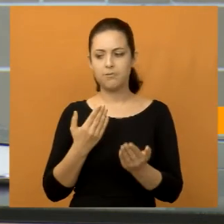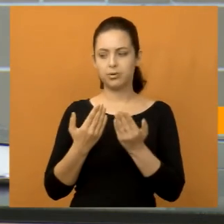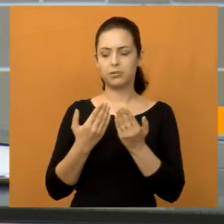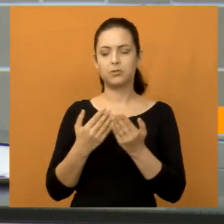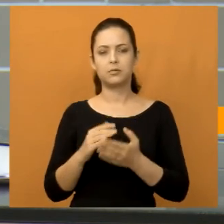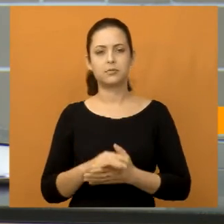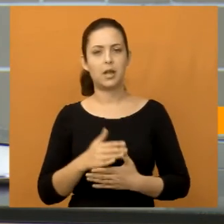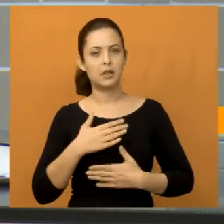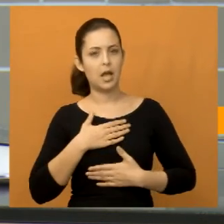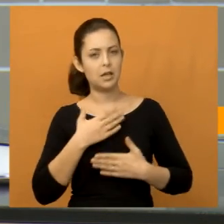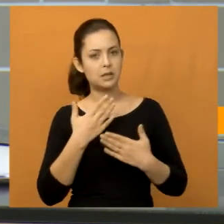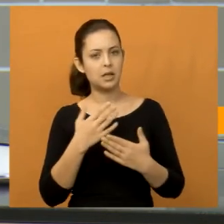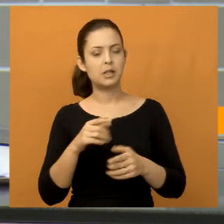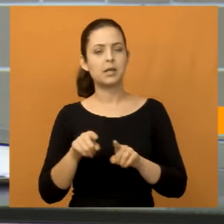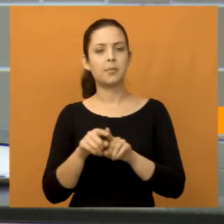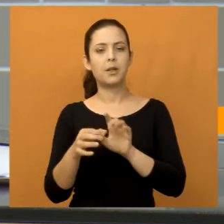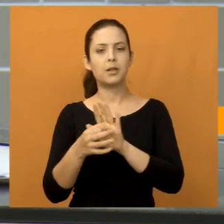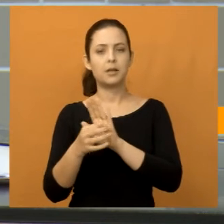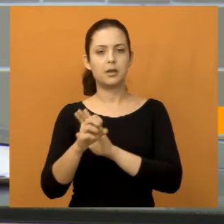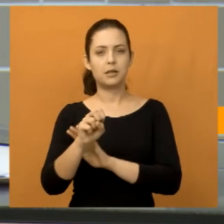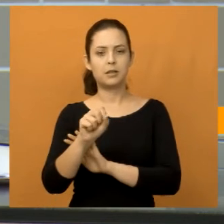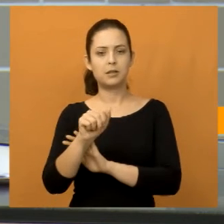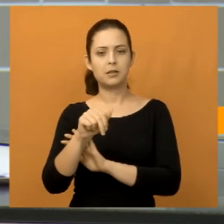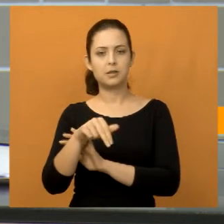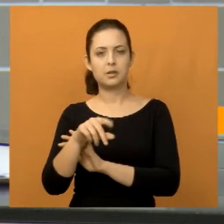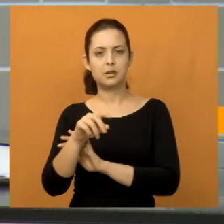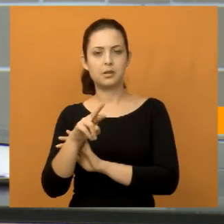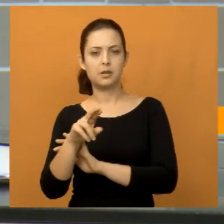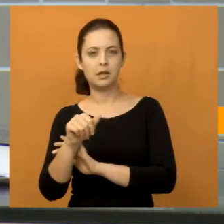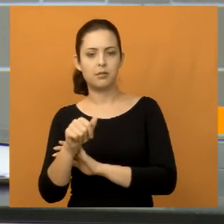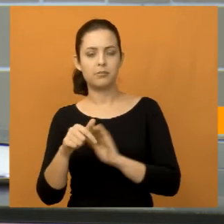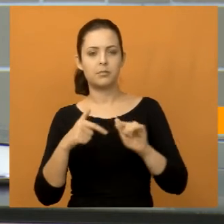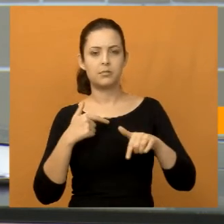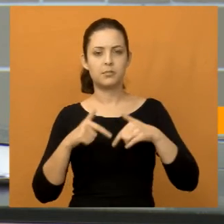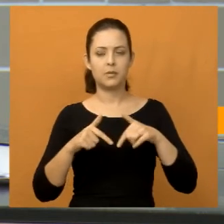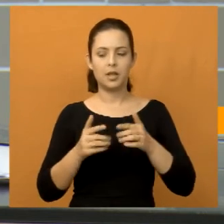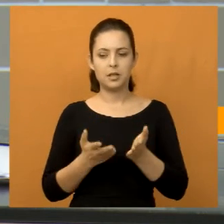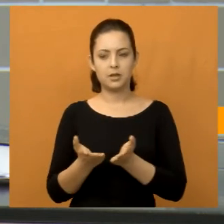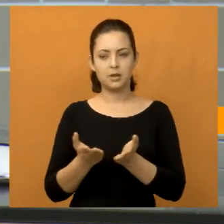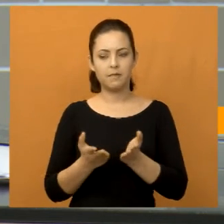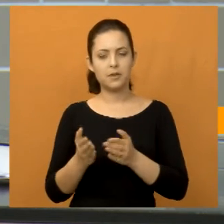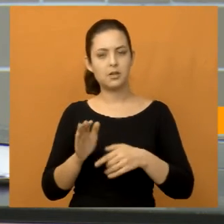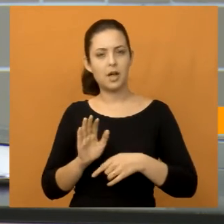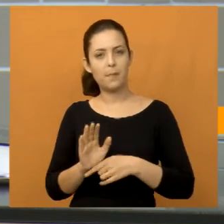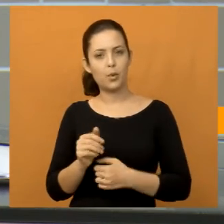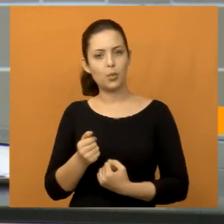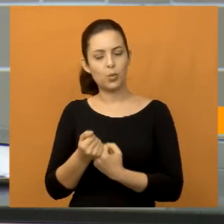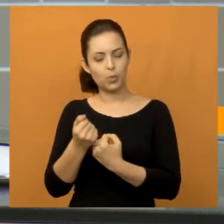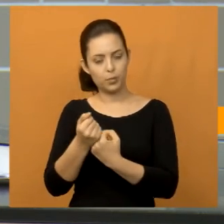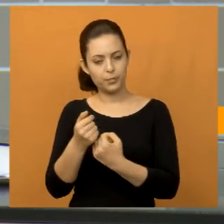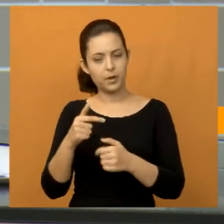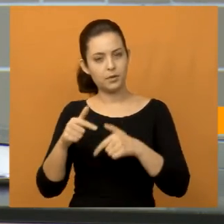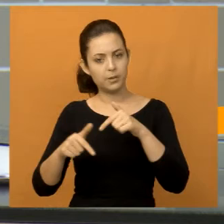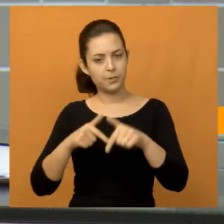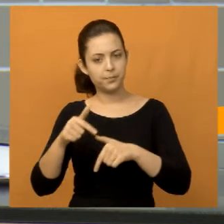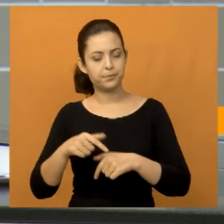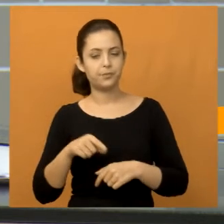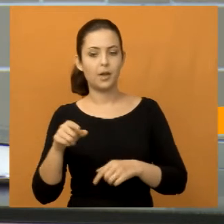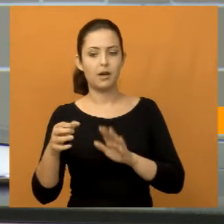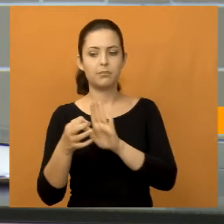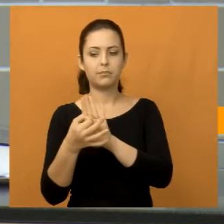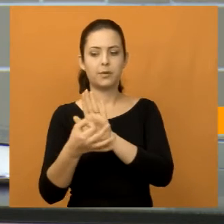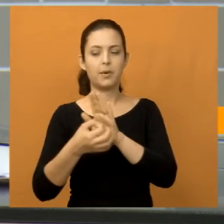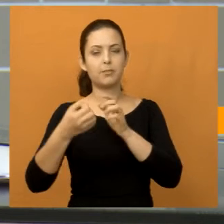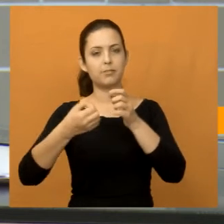Depoimento da senhora Sandra Maria da Silva, auxiliar de serviços municipais da Fundação Prolar, foi ouvida a